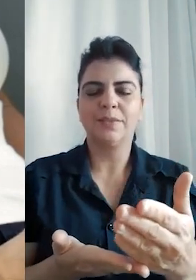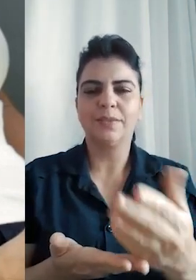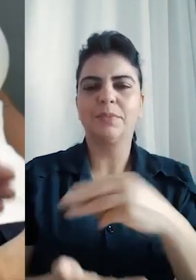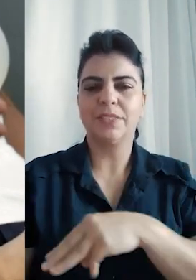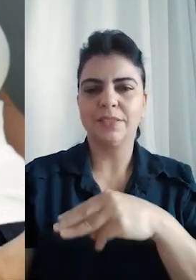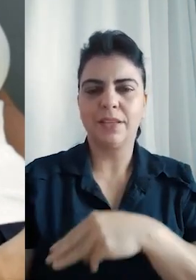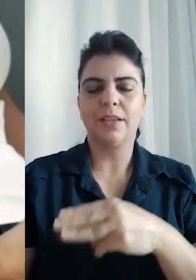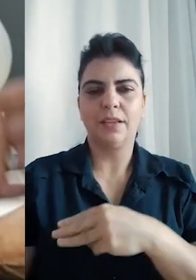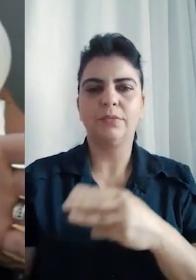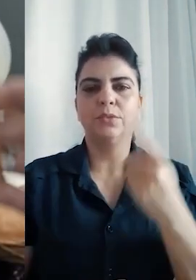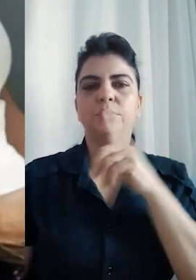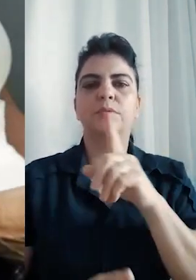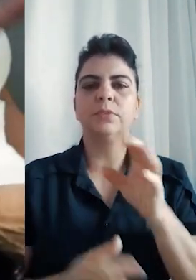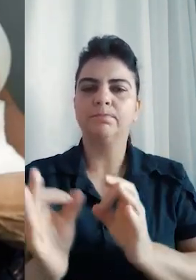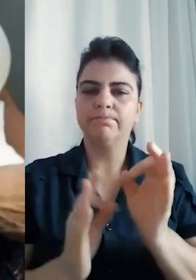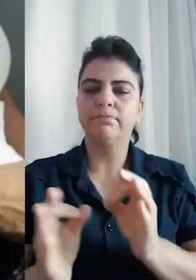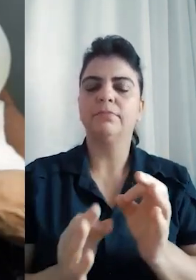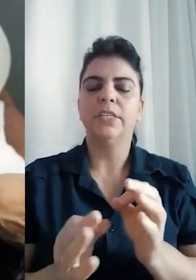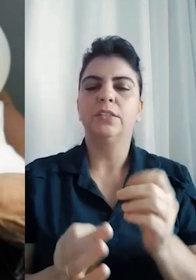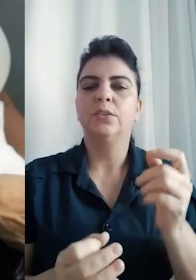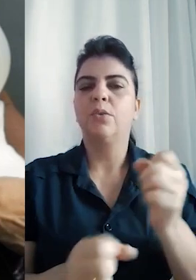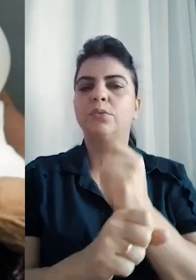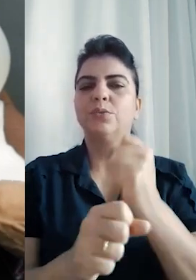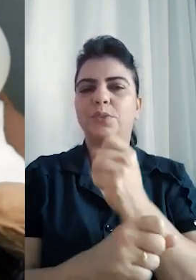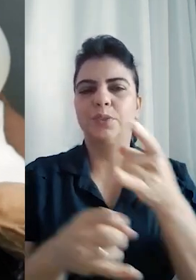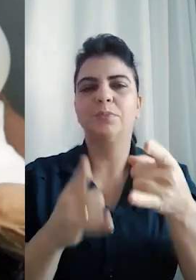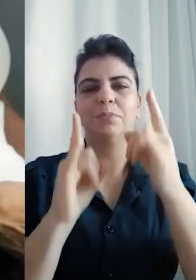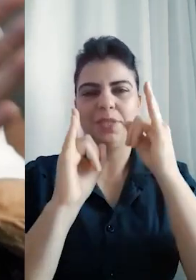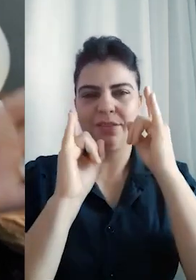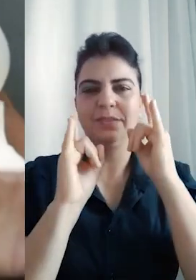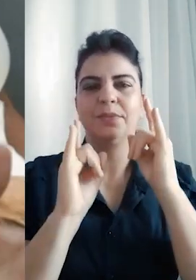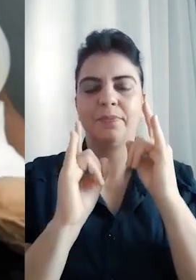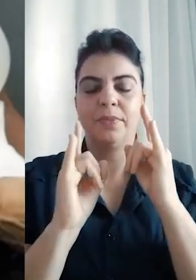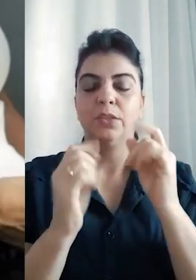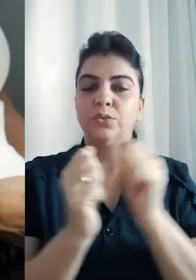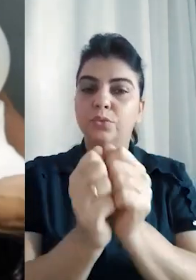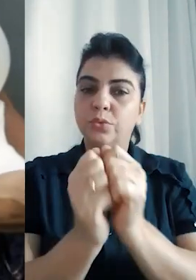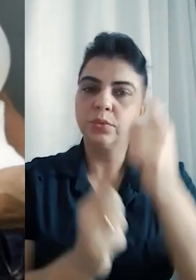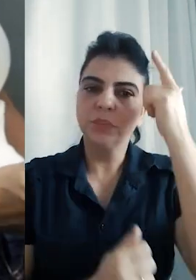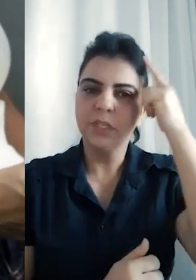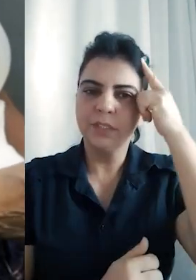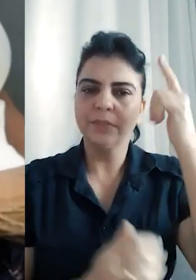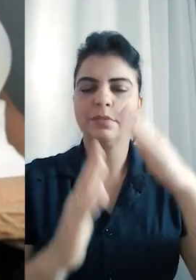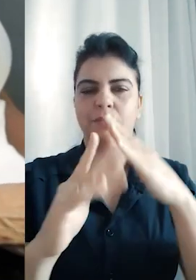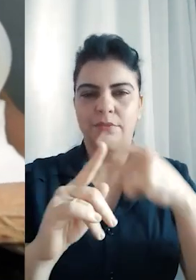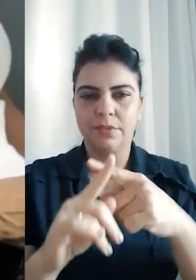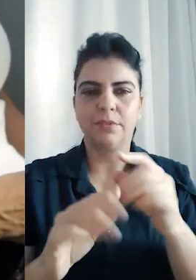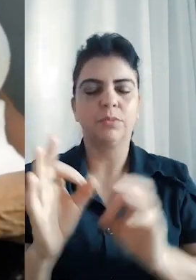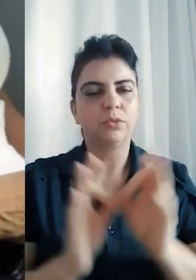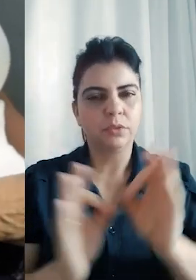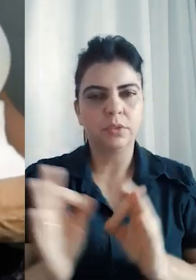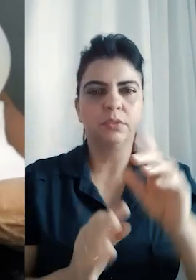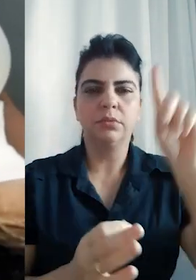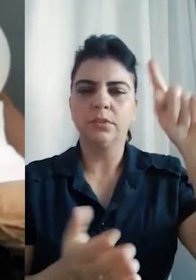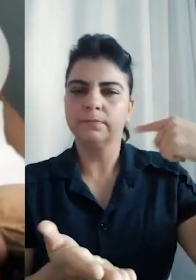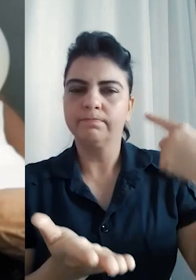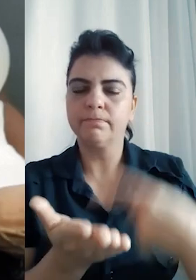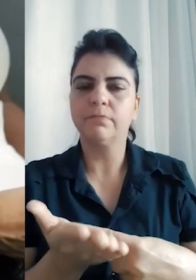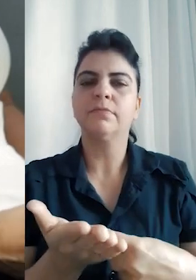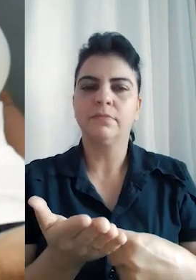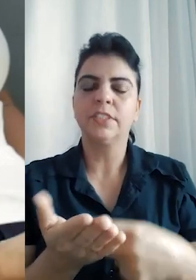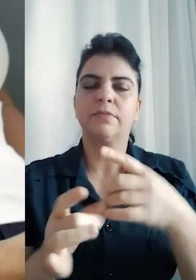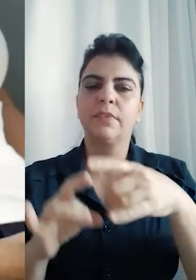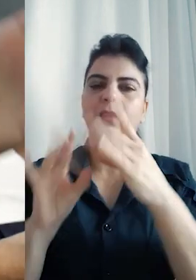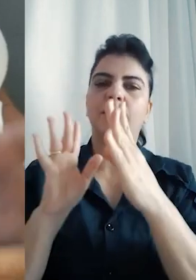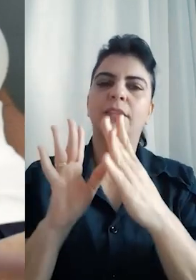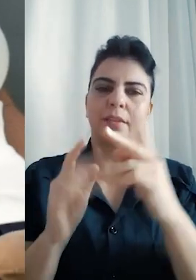início a gente já teve o plano de construir esse prédio. Então, junto com os líderes da igreja, nós nos organizamos e Deus